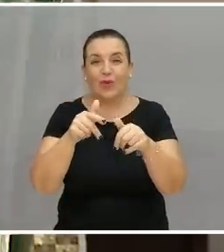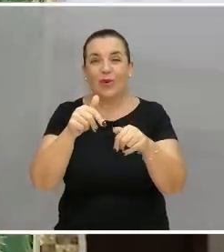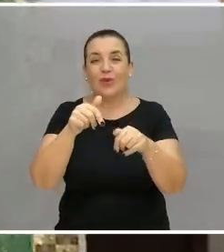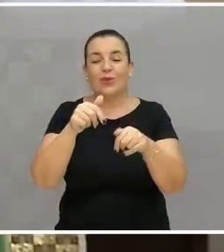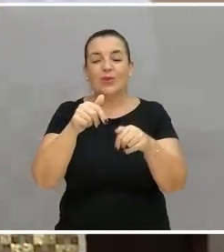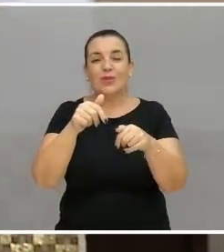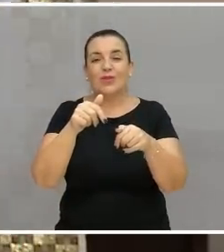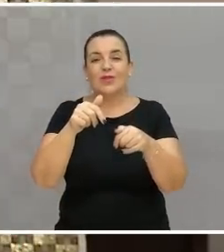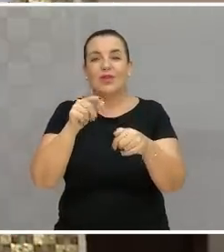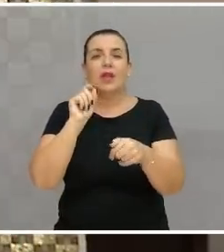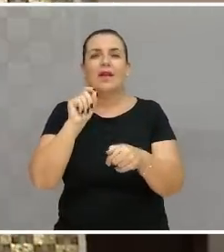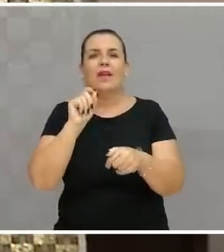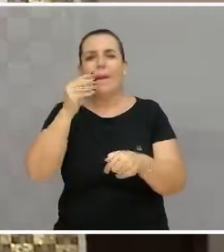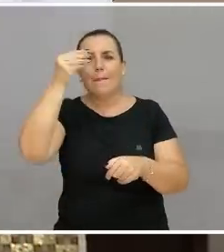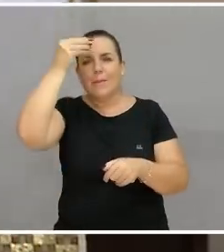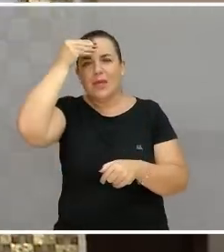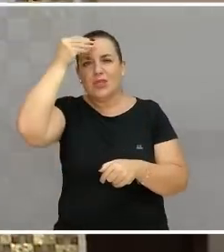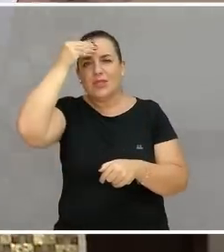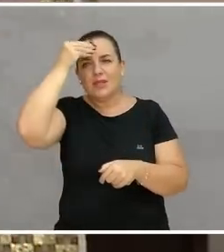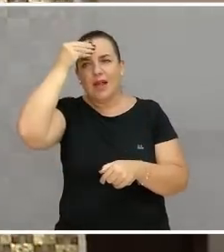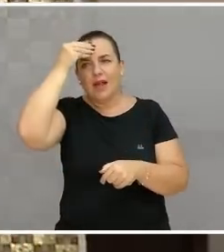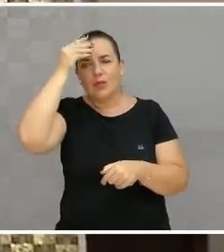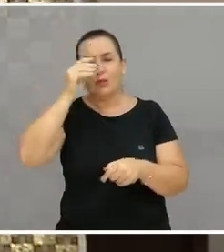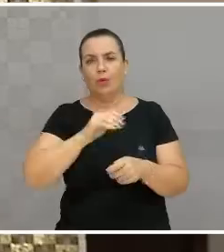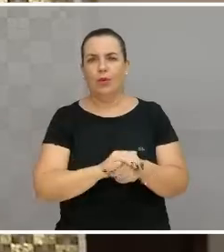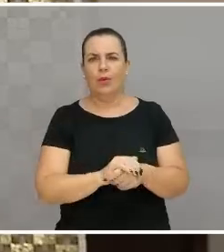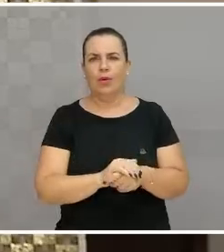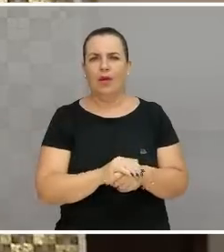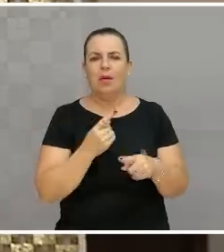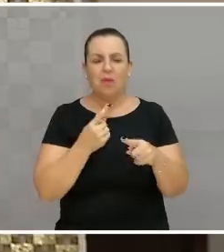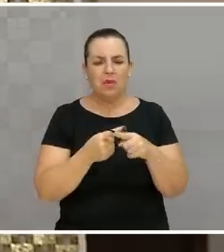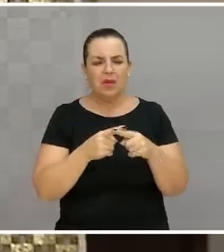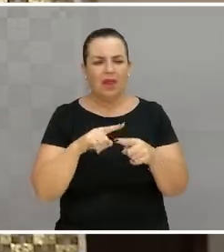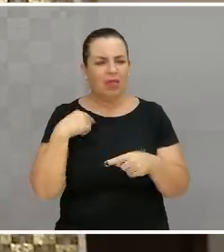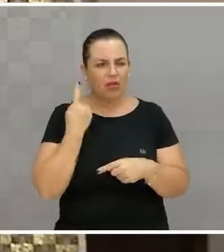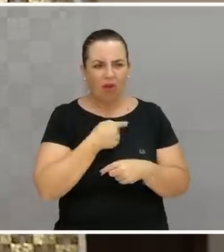Então cadê os batizados que o reino de Deus não está entre nós?